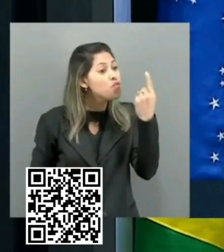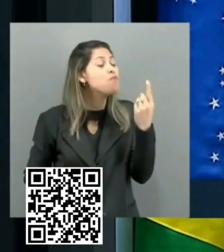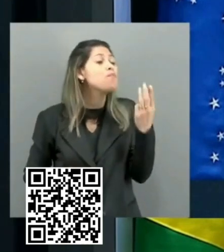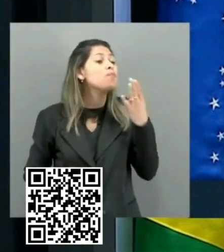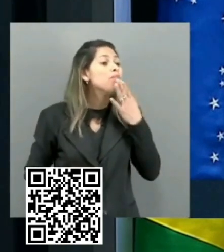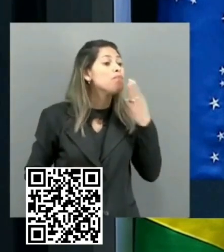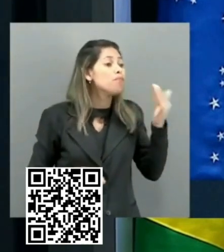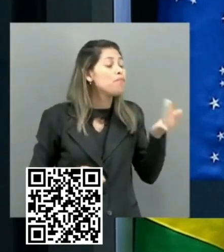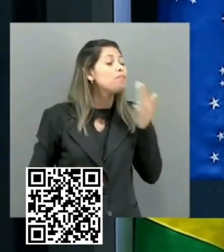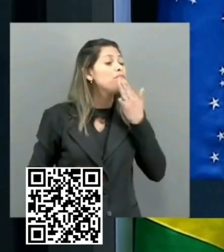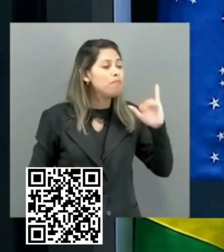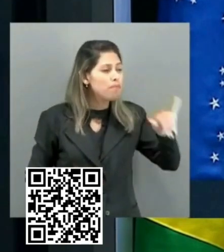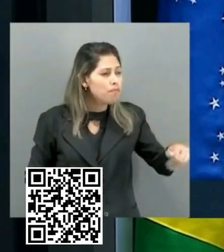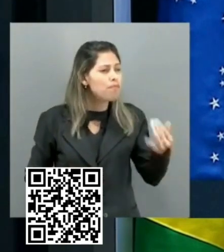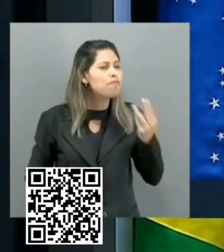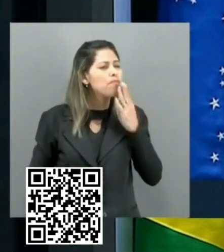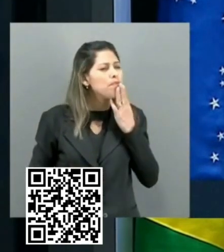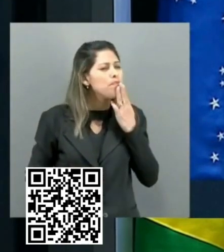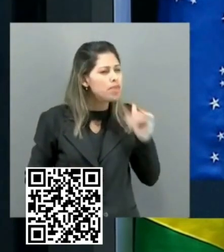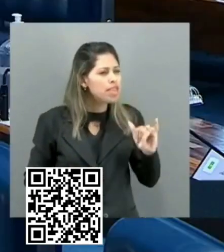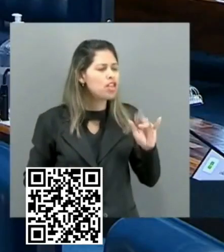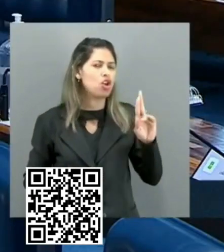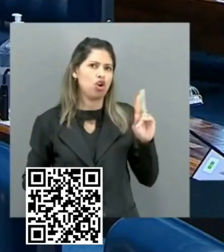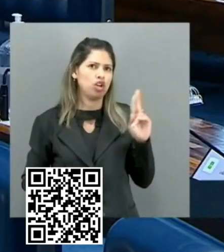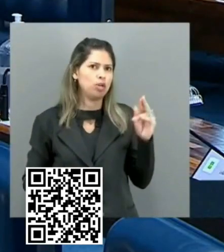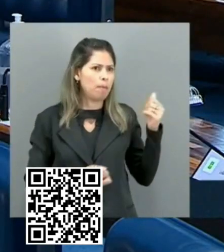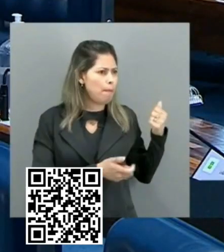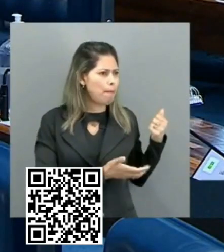1,1 bilhão com propaganda e publicidade.